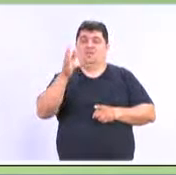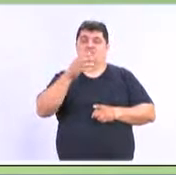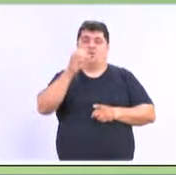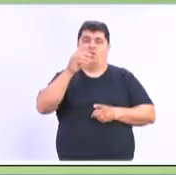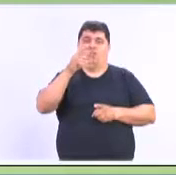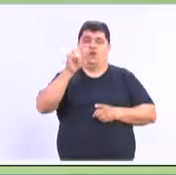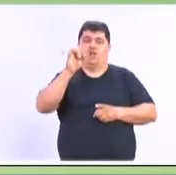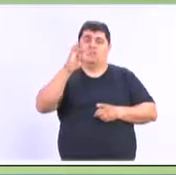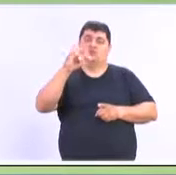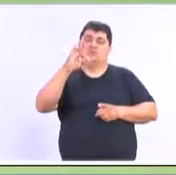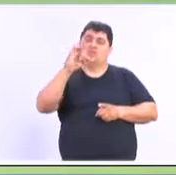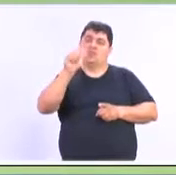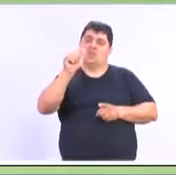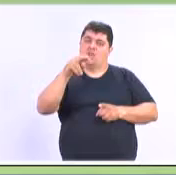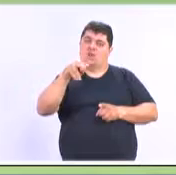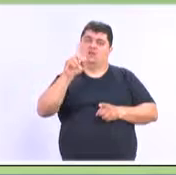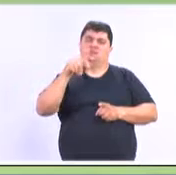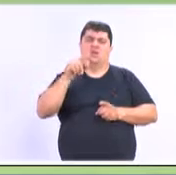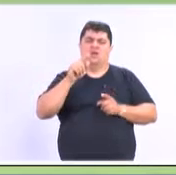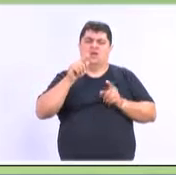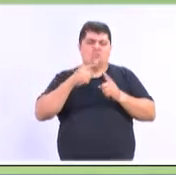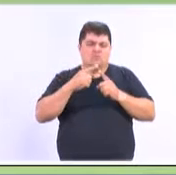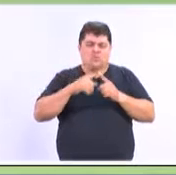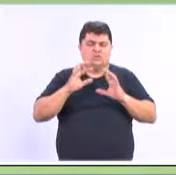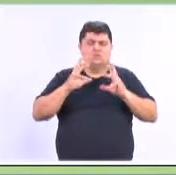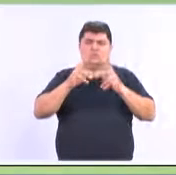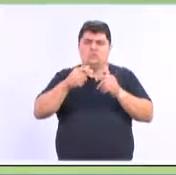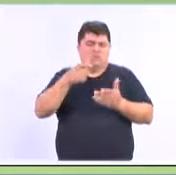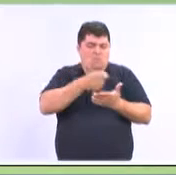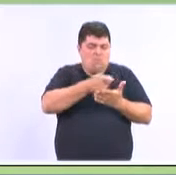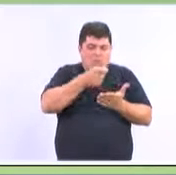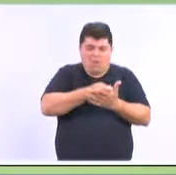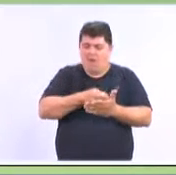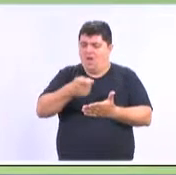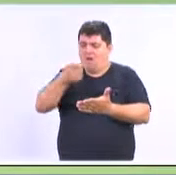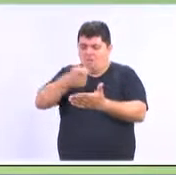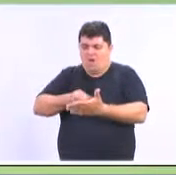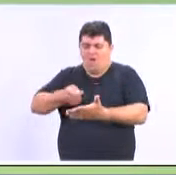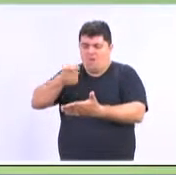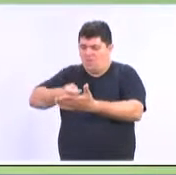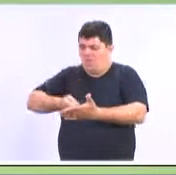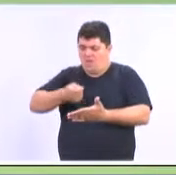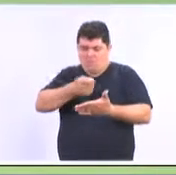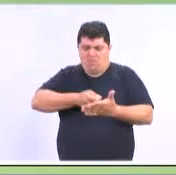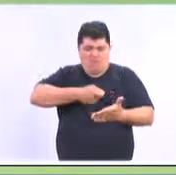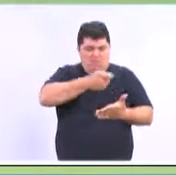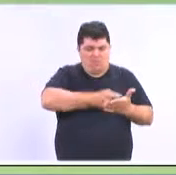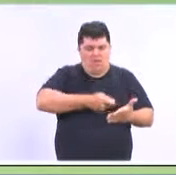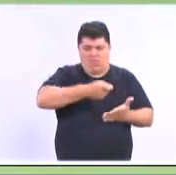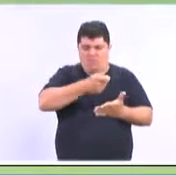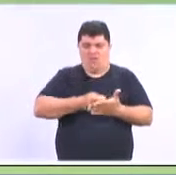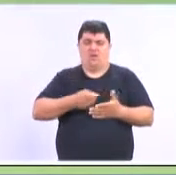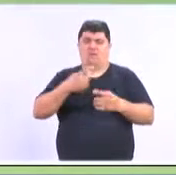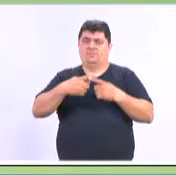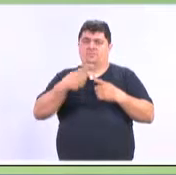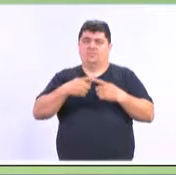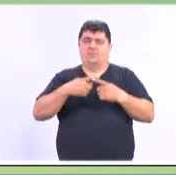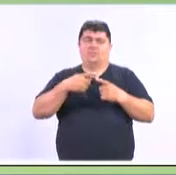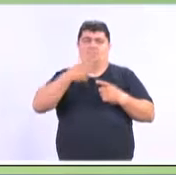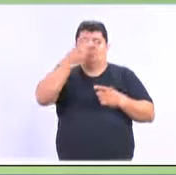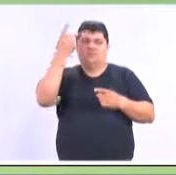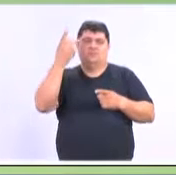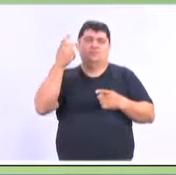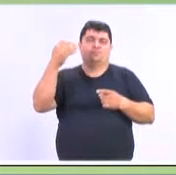Todas as despesas incorridas que aconteceu, pagas ou não, né, independe disso, a gente trabalha no regime de competência, para prestar